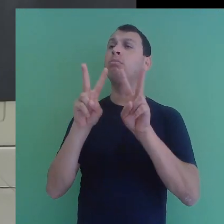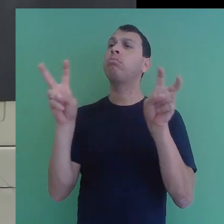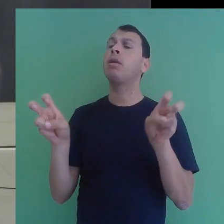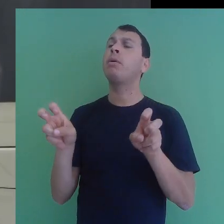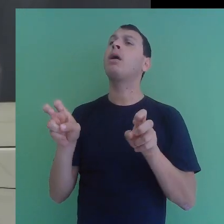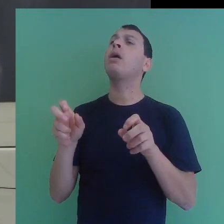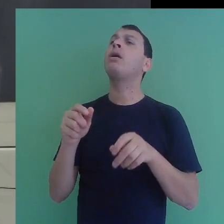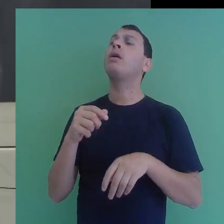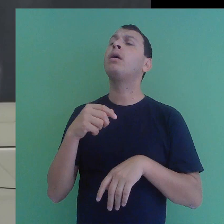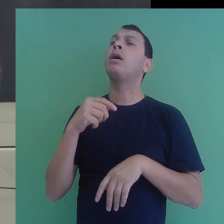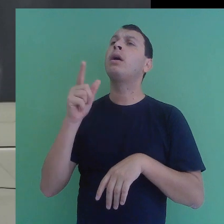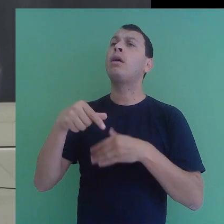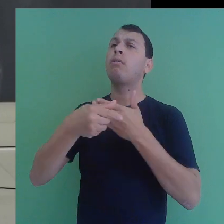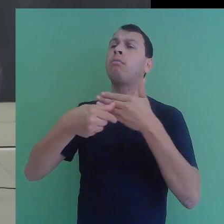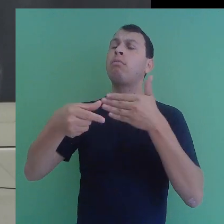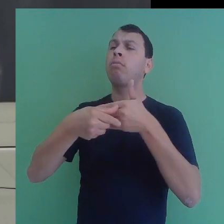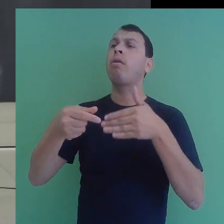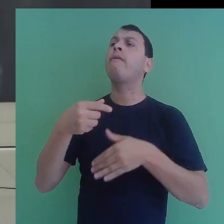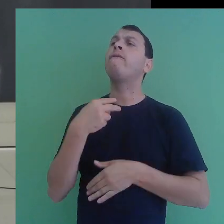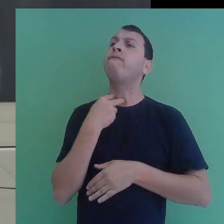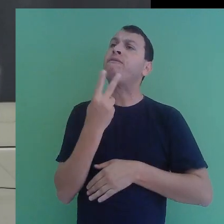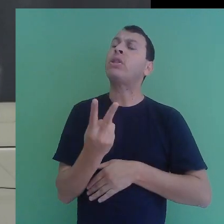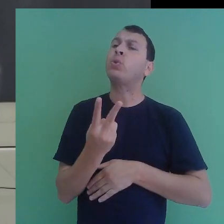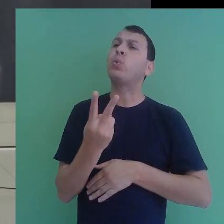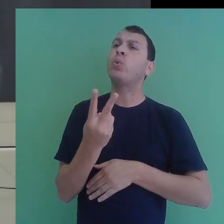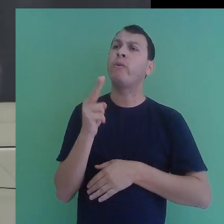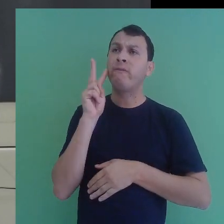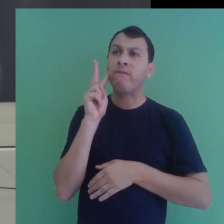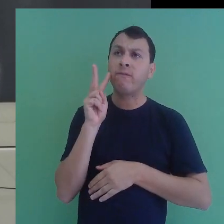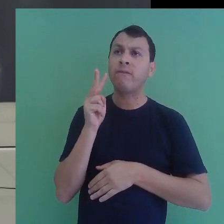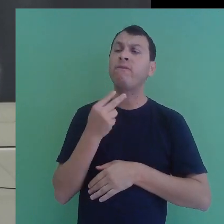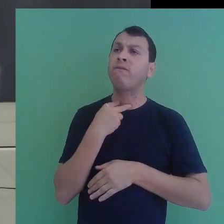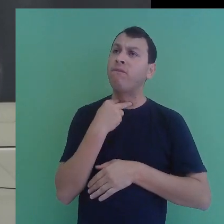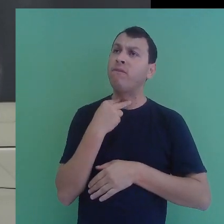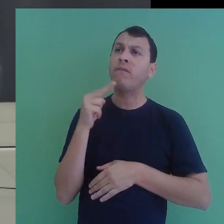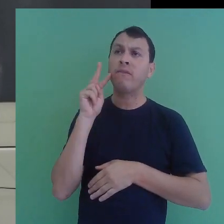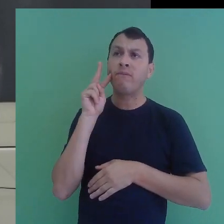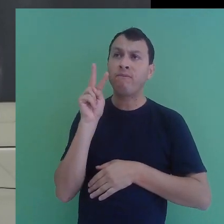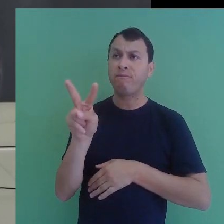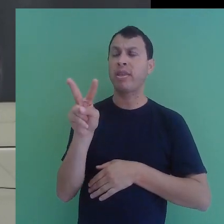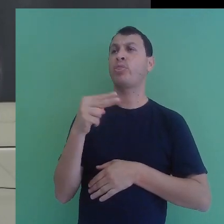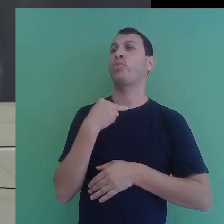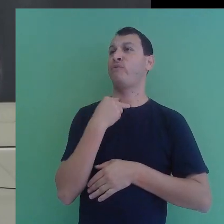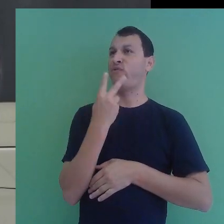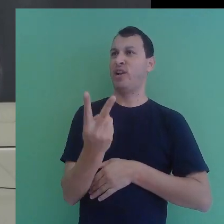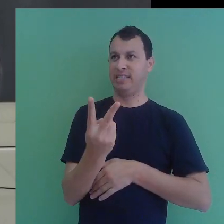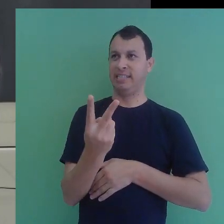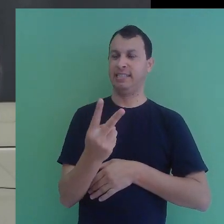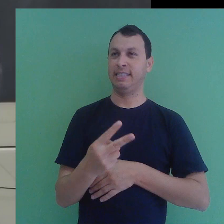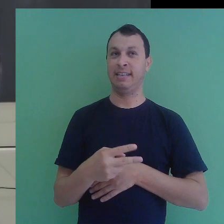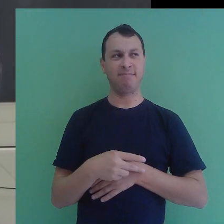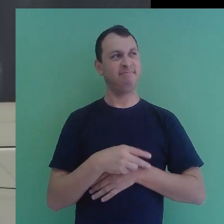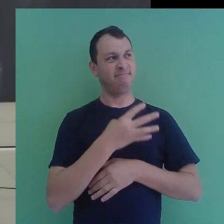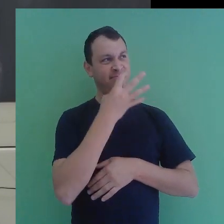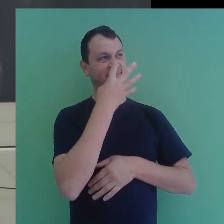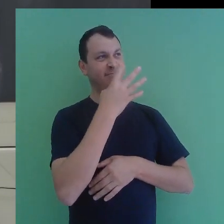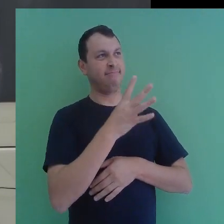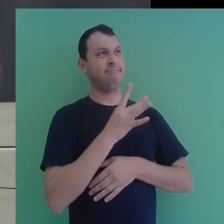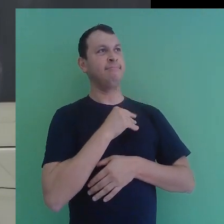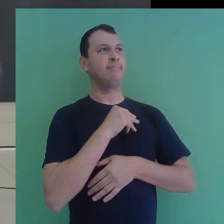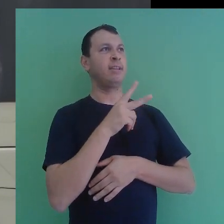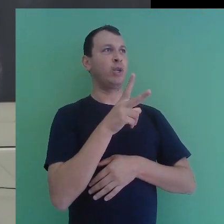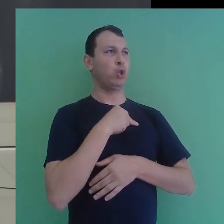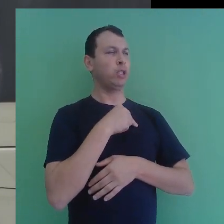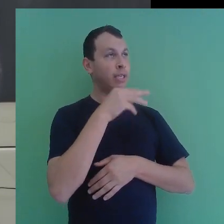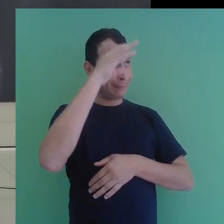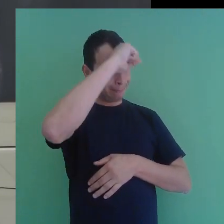cultura surda. Então, Felipe, muito obrigado. Muito obrigado, Felipe. Nossa, foi muito enriquecedor. Sempre que eu converso com o Felipe, nossa, eu